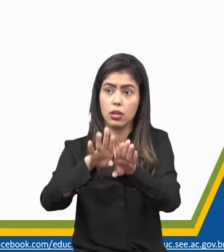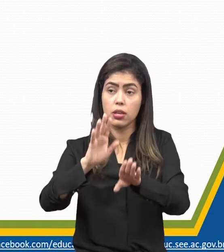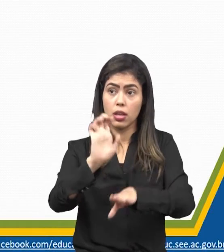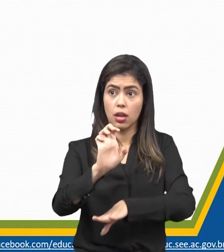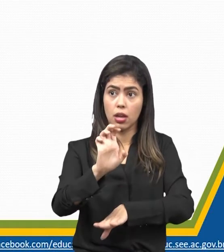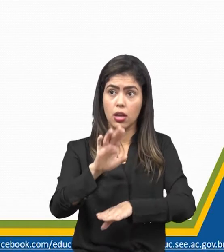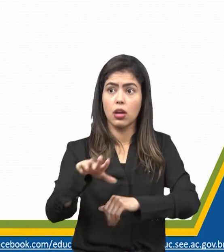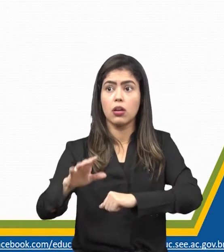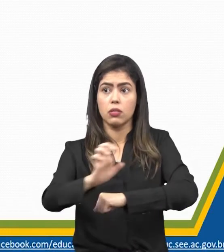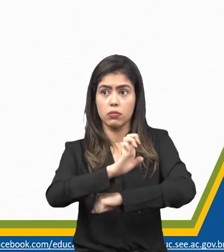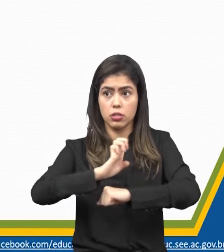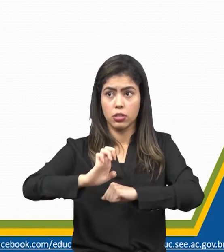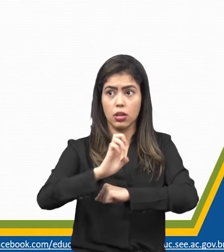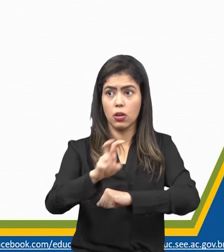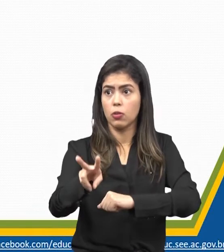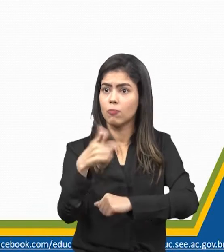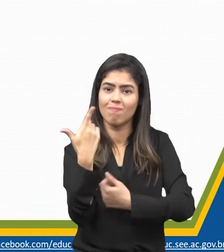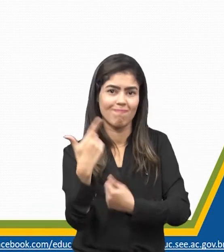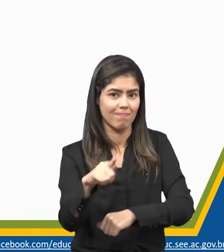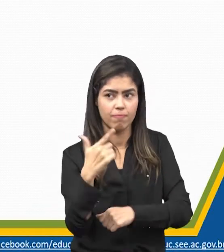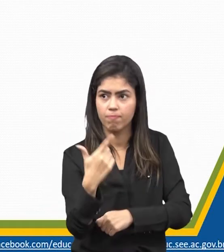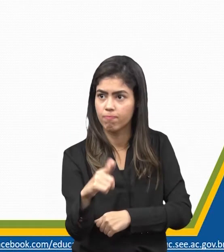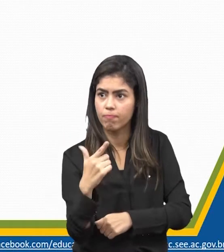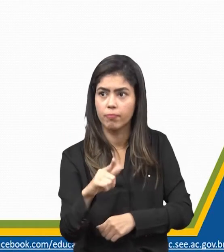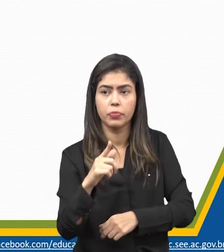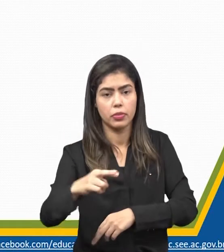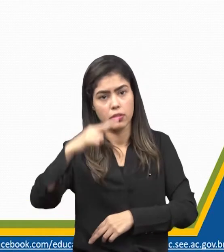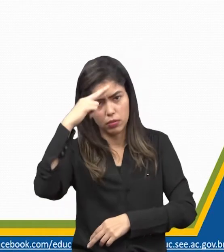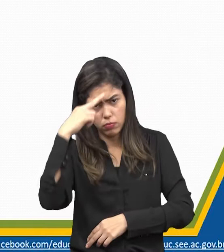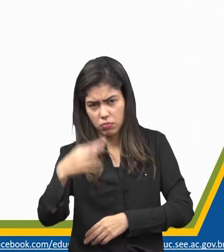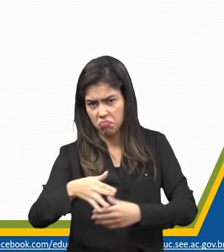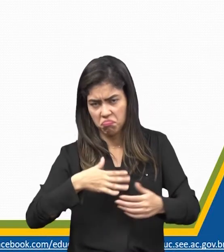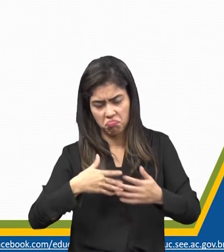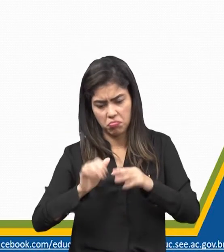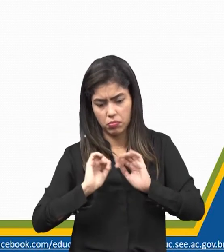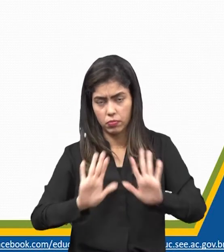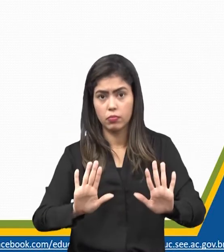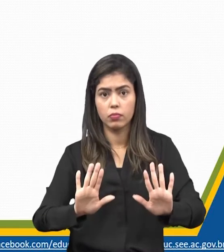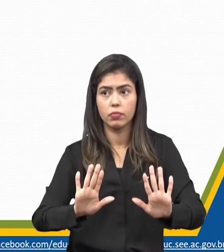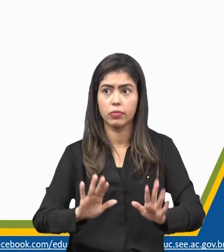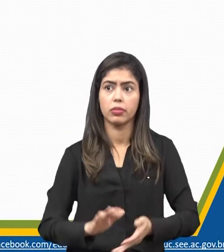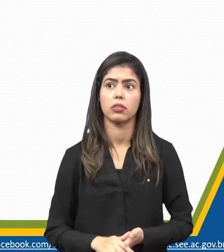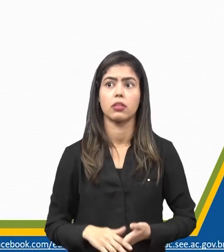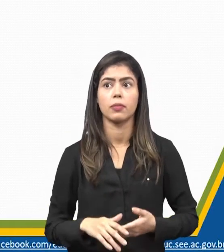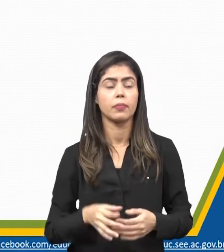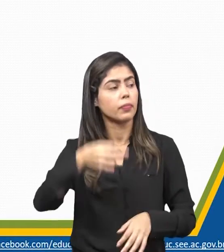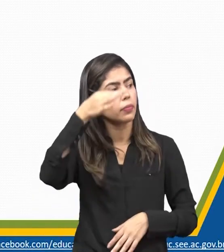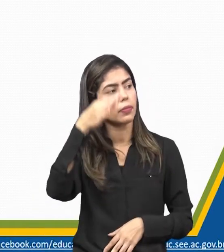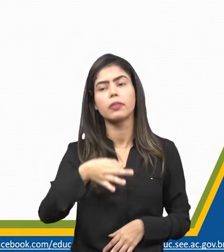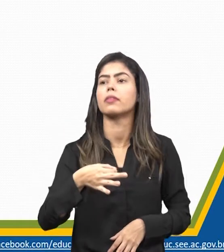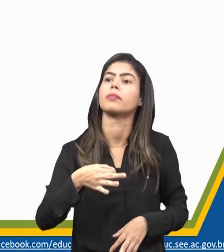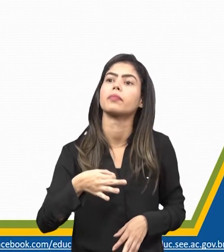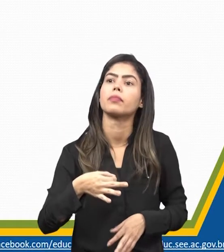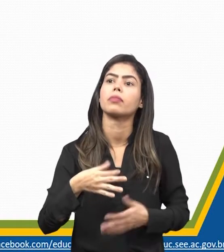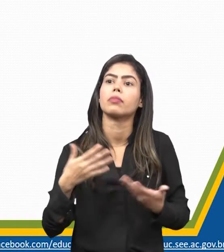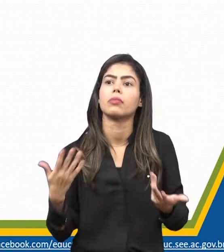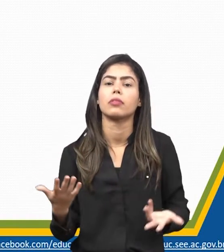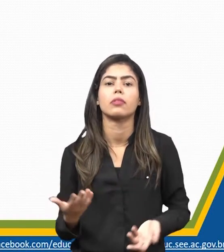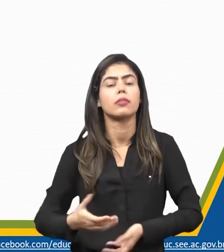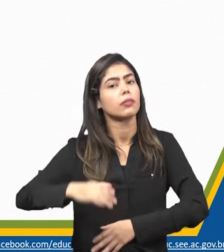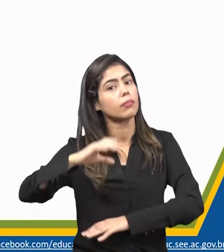Estado não possui qualquer tipo de autoridade. Muito bem, a alternativa certa para essa